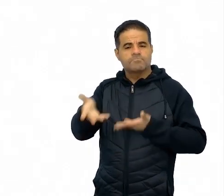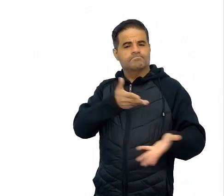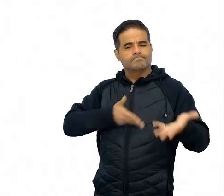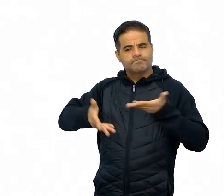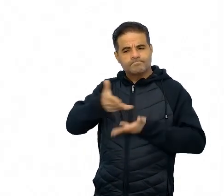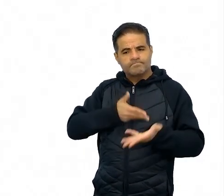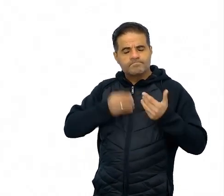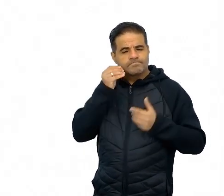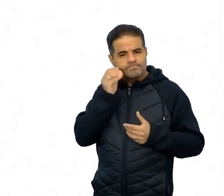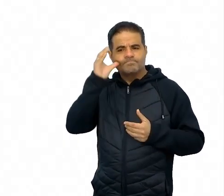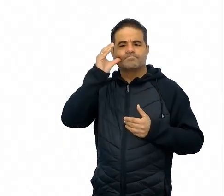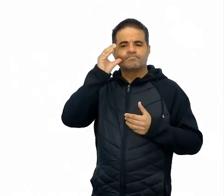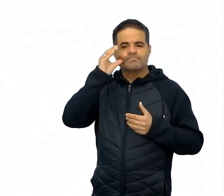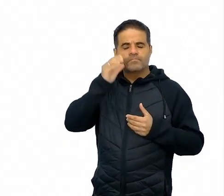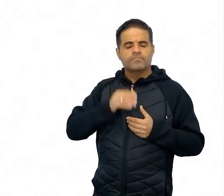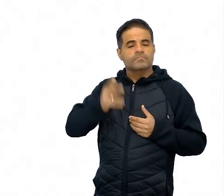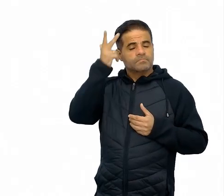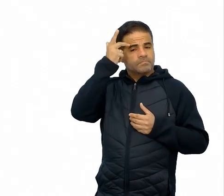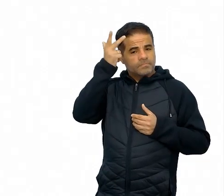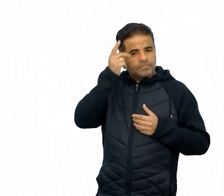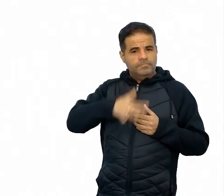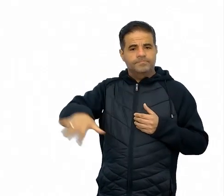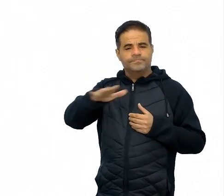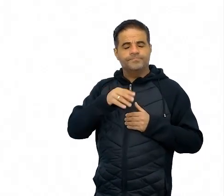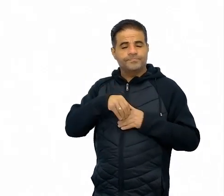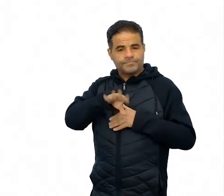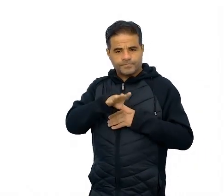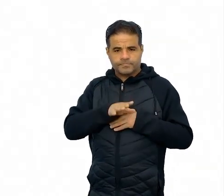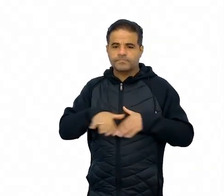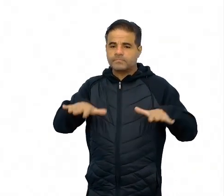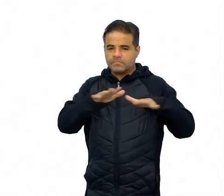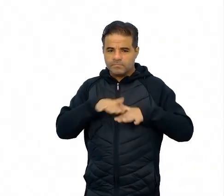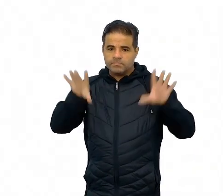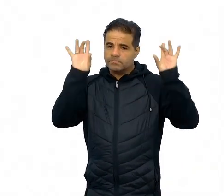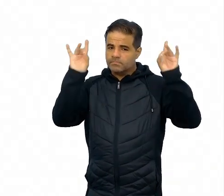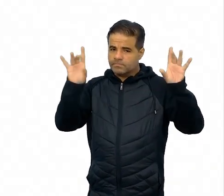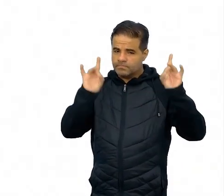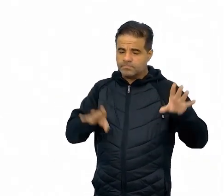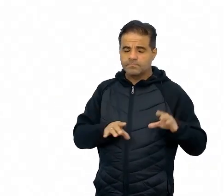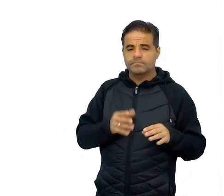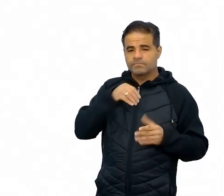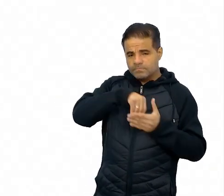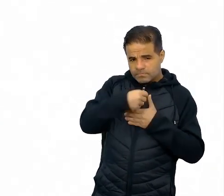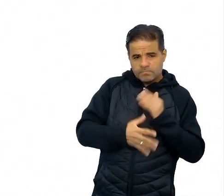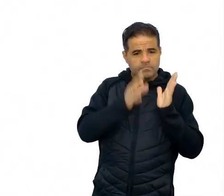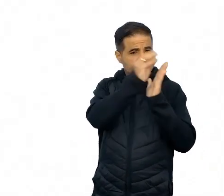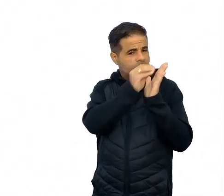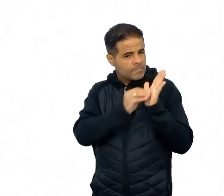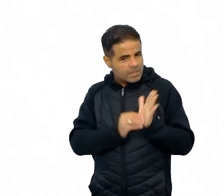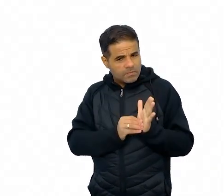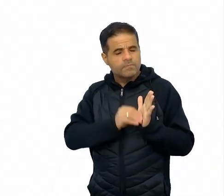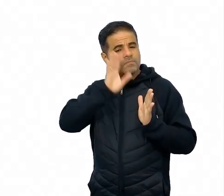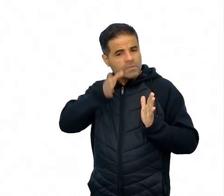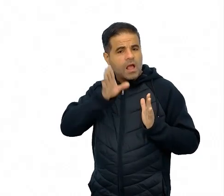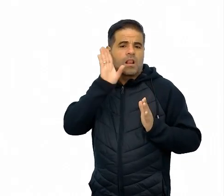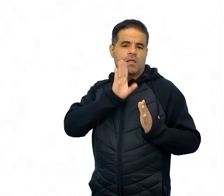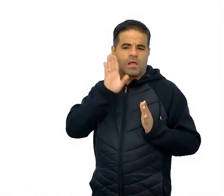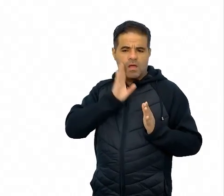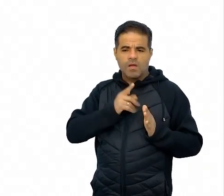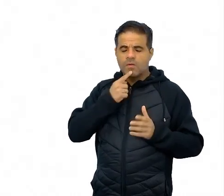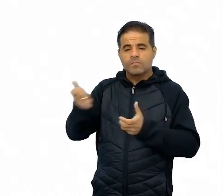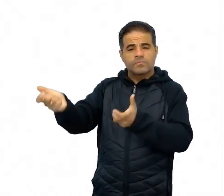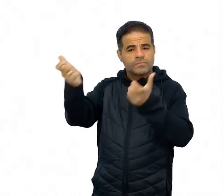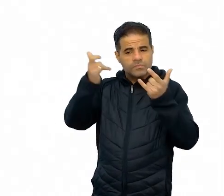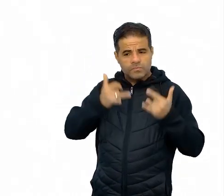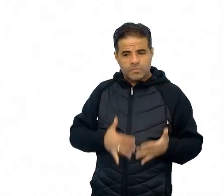ao conhecimento comum e ao conhecimento especializado do conteúdo. Legal, você já falou disso, tá? Você